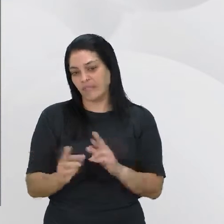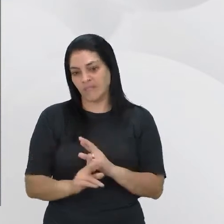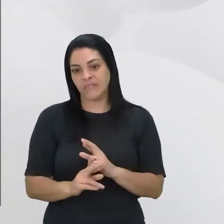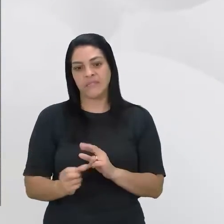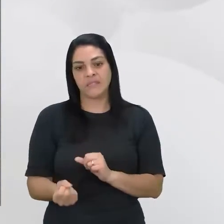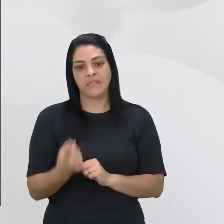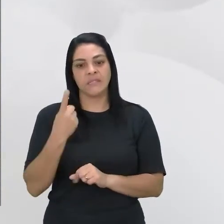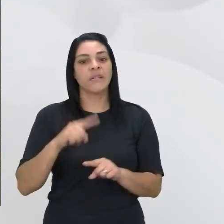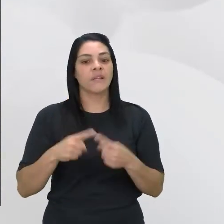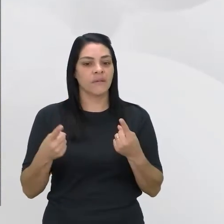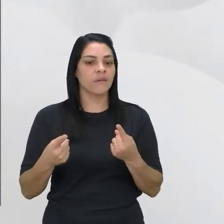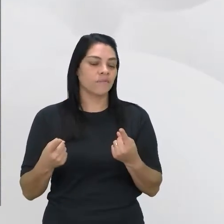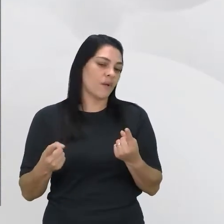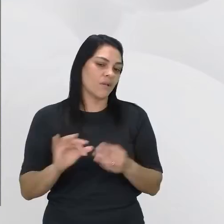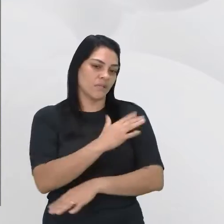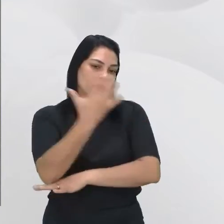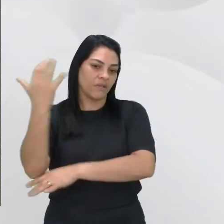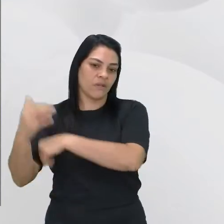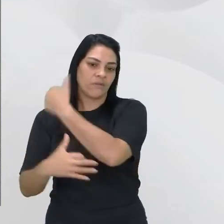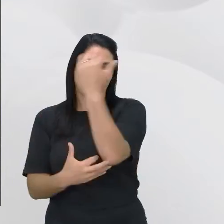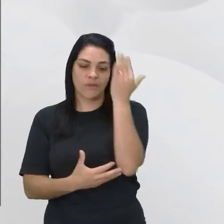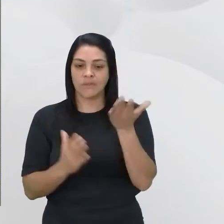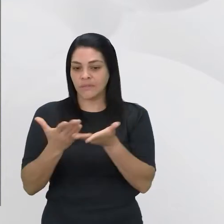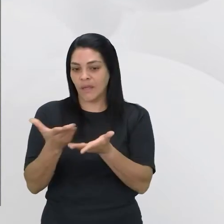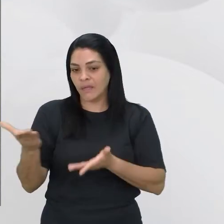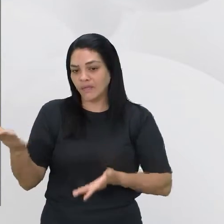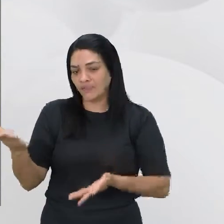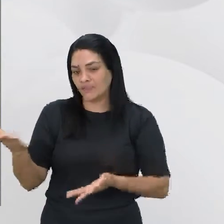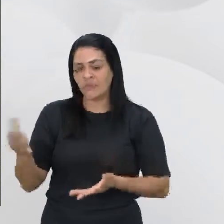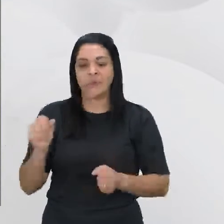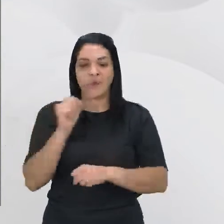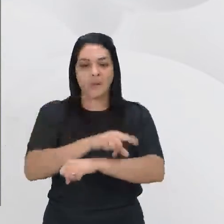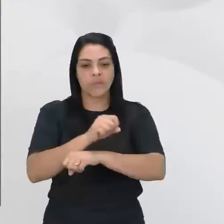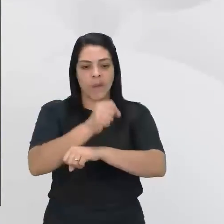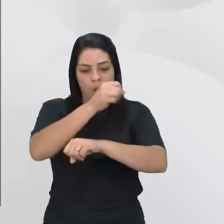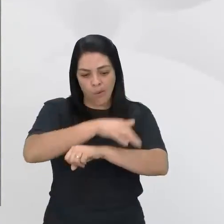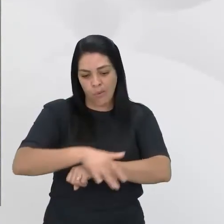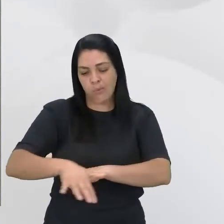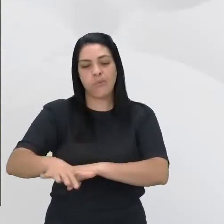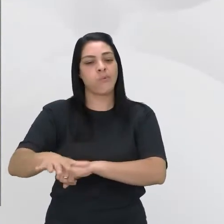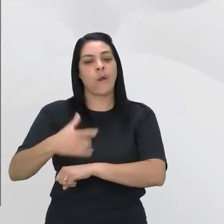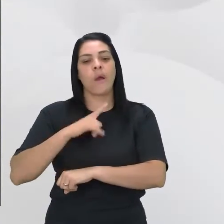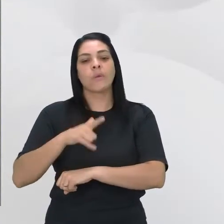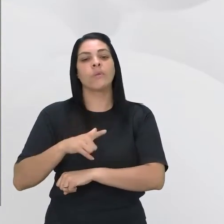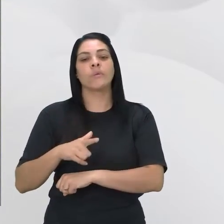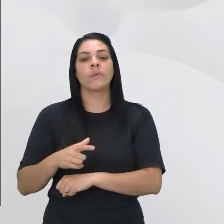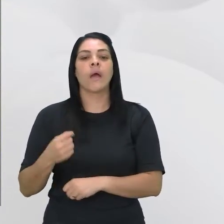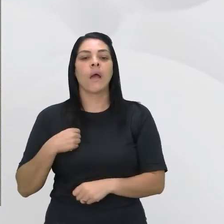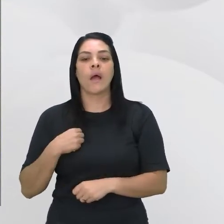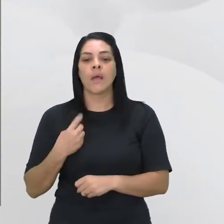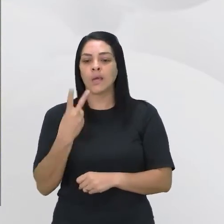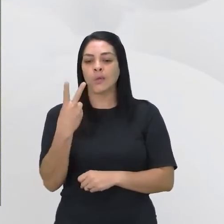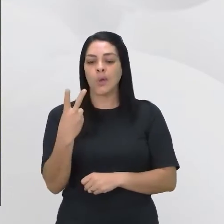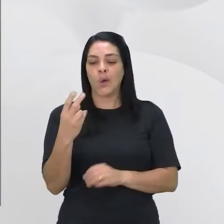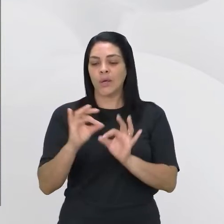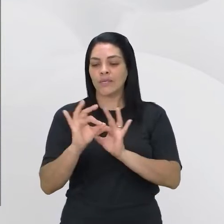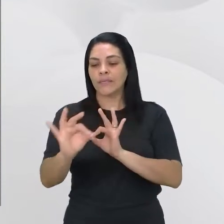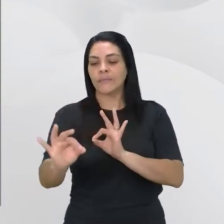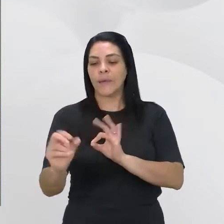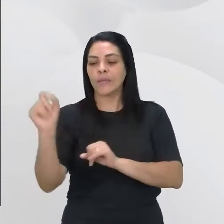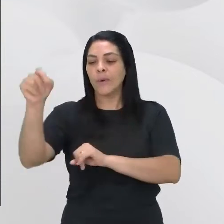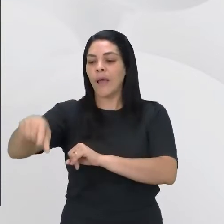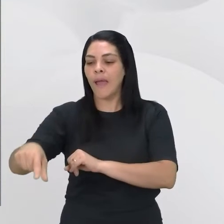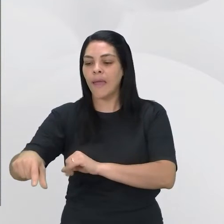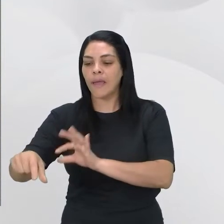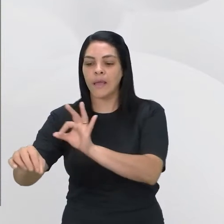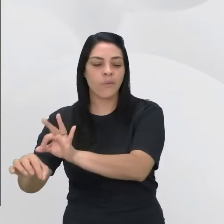gente. Né? A semente, quando ela é dispersa pelo vento, ela não vai escolher, eu tenho que cair daqui 2 metros da minha amiga